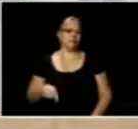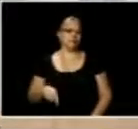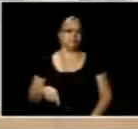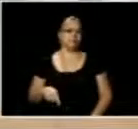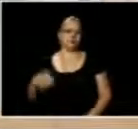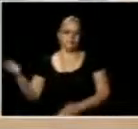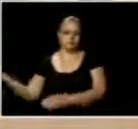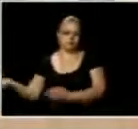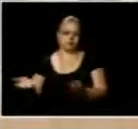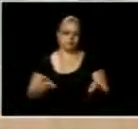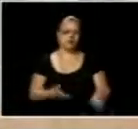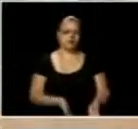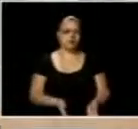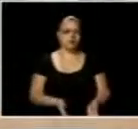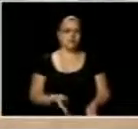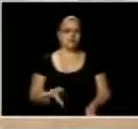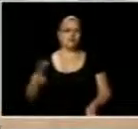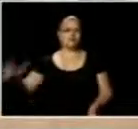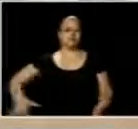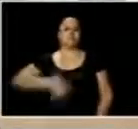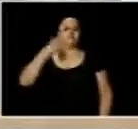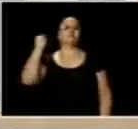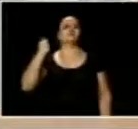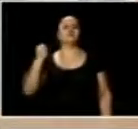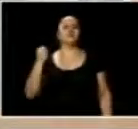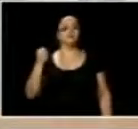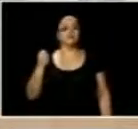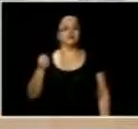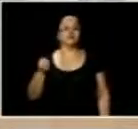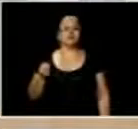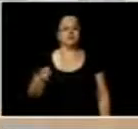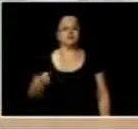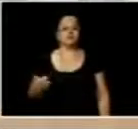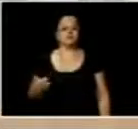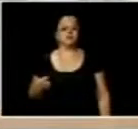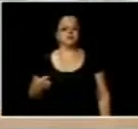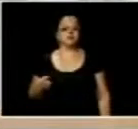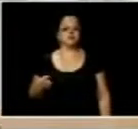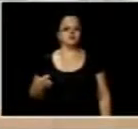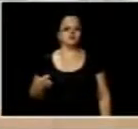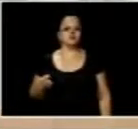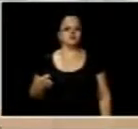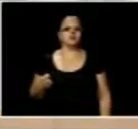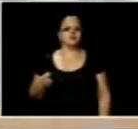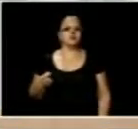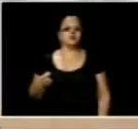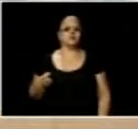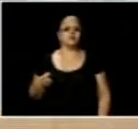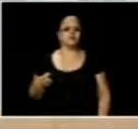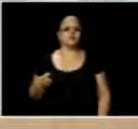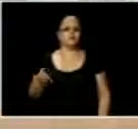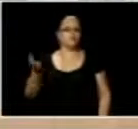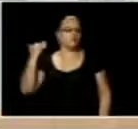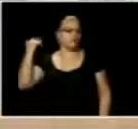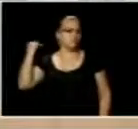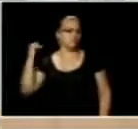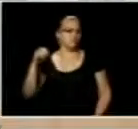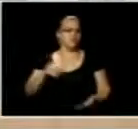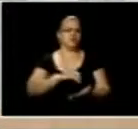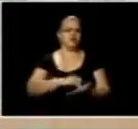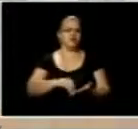mas muito consciente, eu quero aqui fazer o registro do ex-secretário de Cultura do município, José Antônio